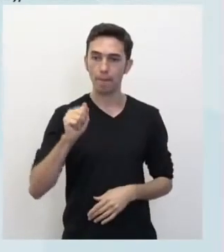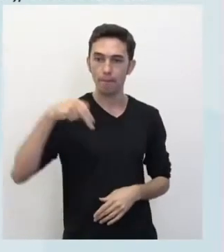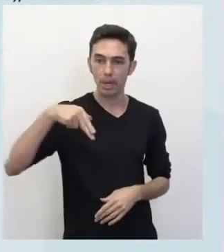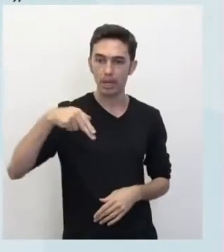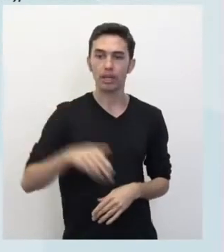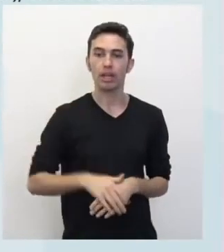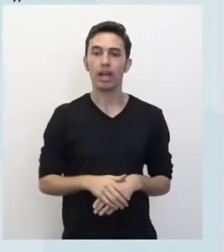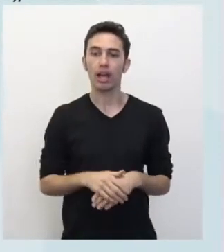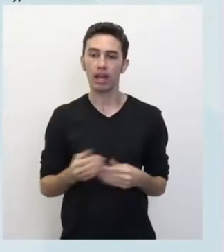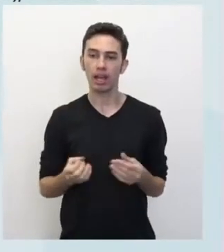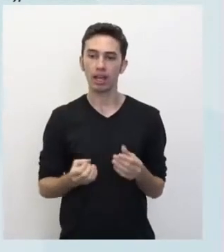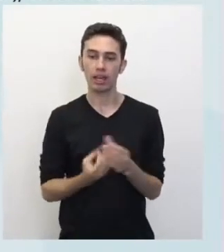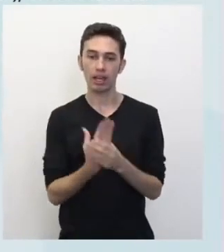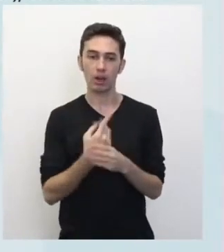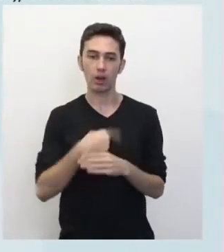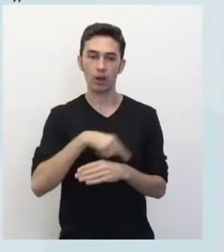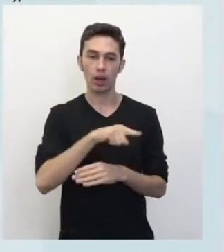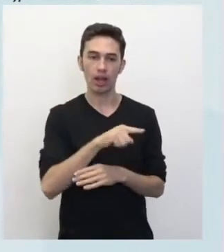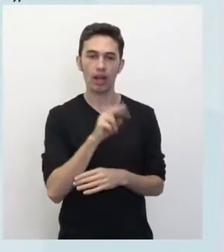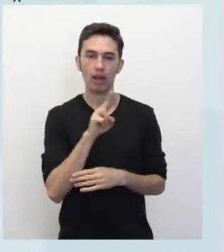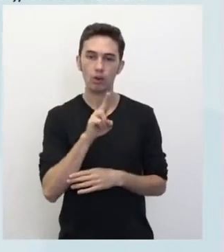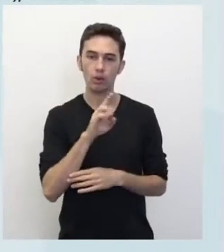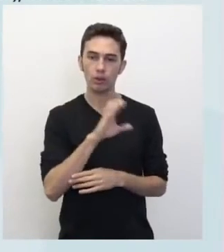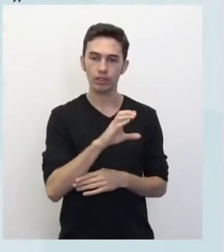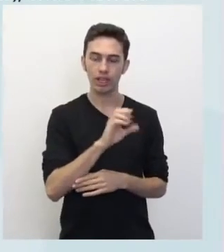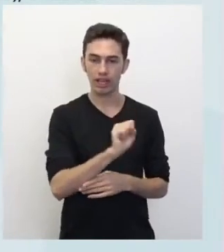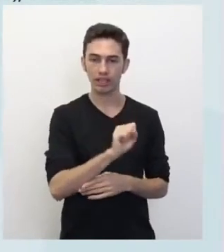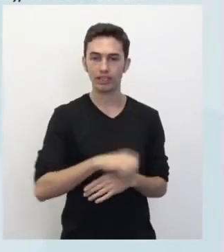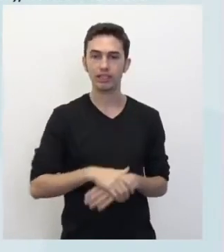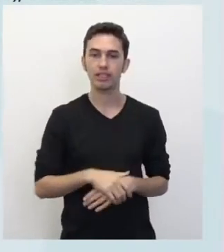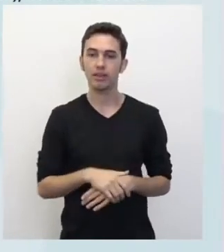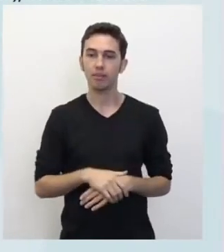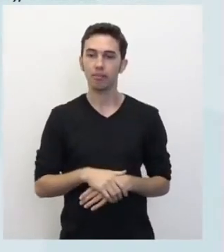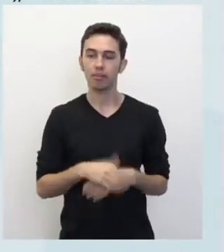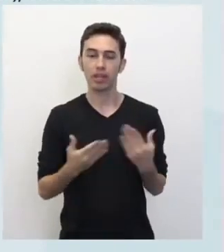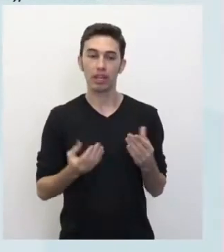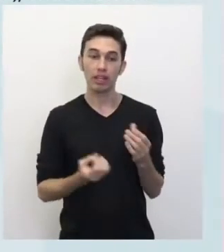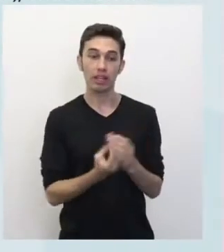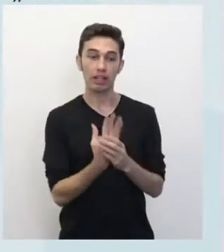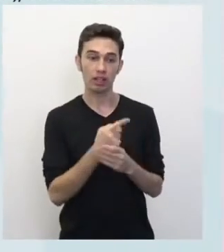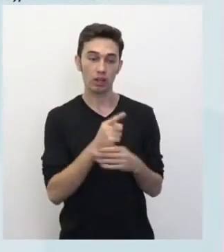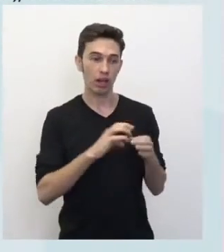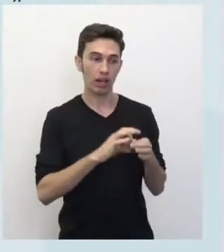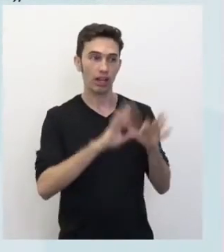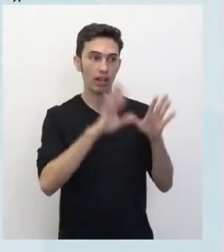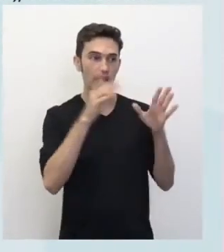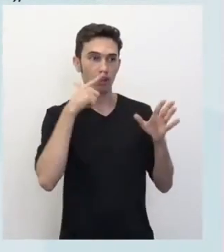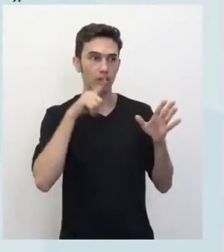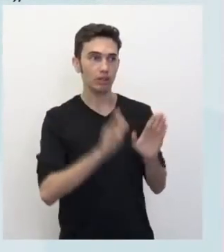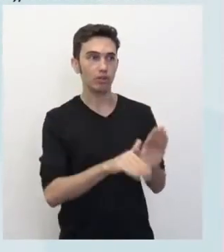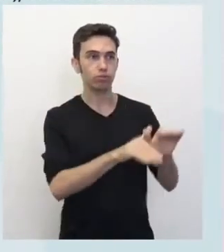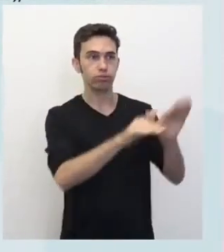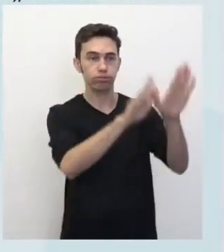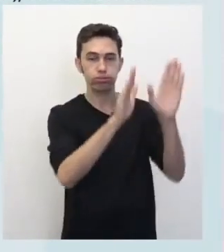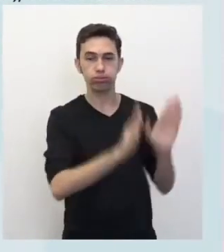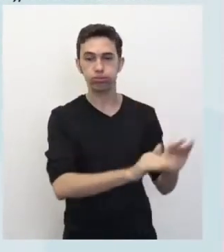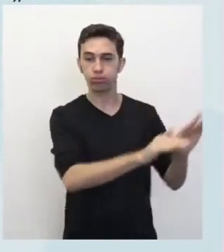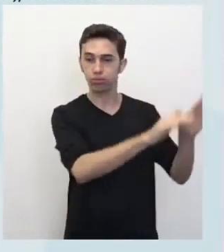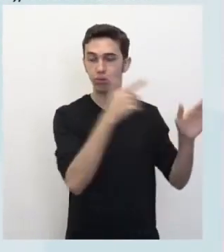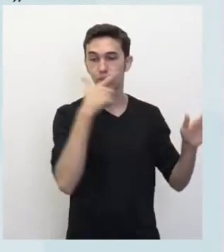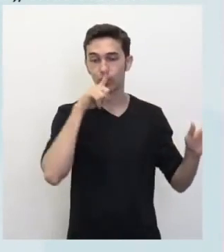a criação das Unidades de Conservação UCS, onde ocorrerá a soltura das aves em Curaçá.